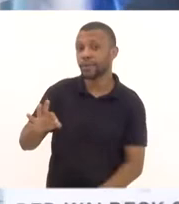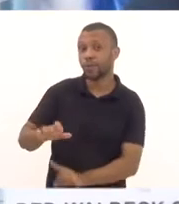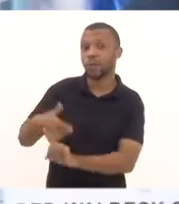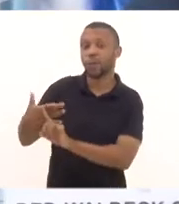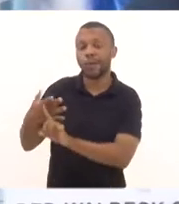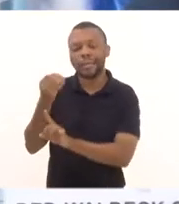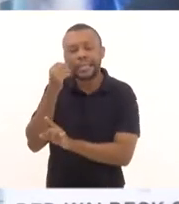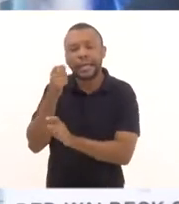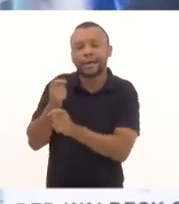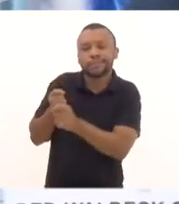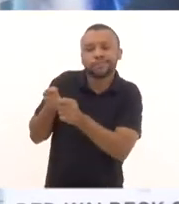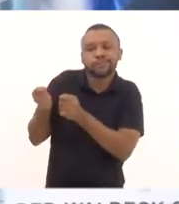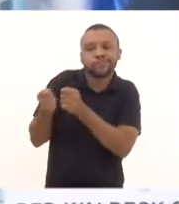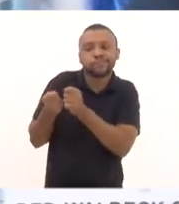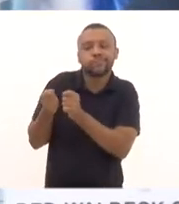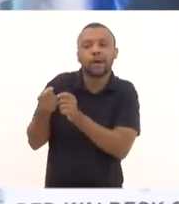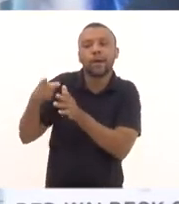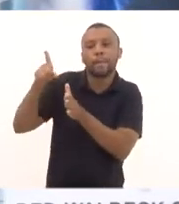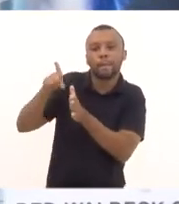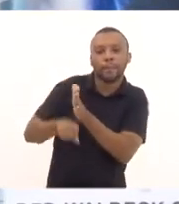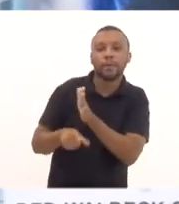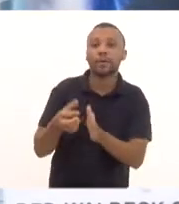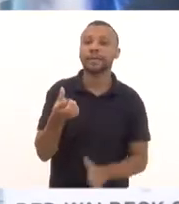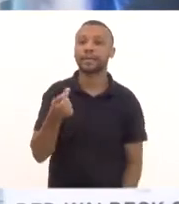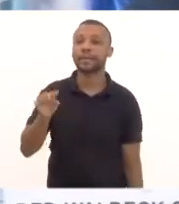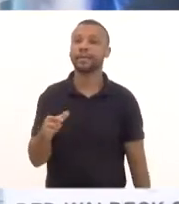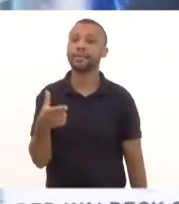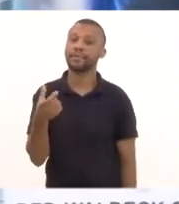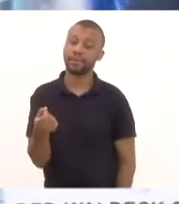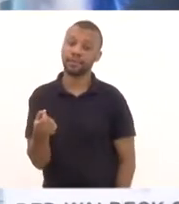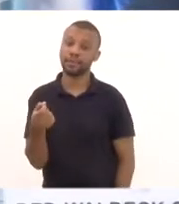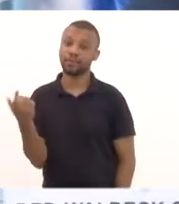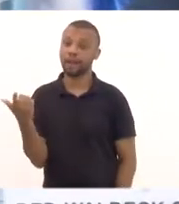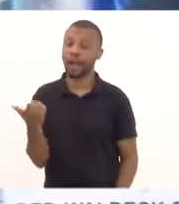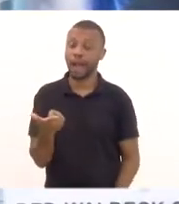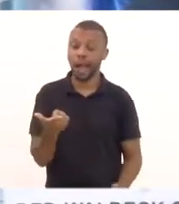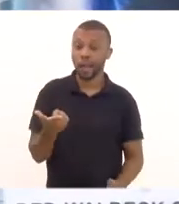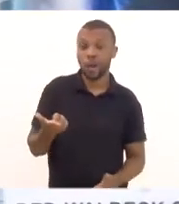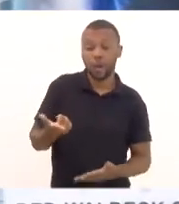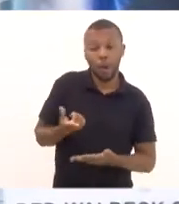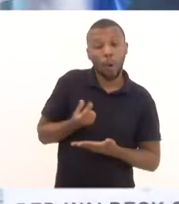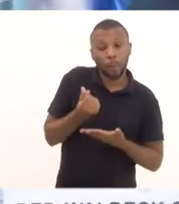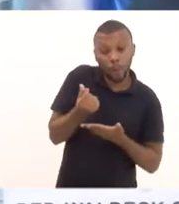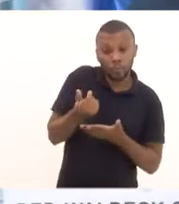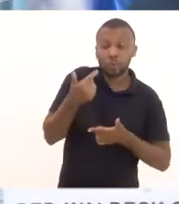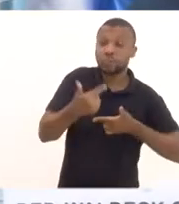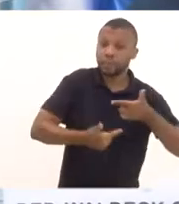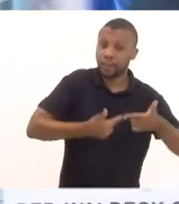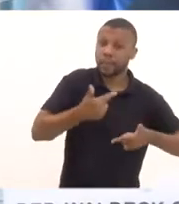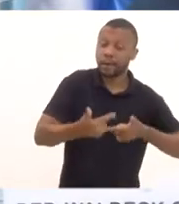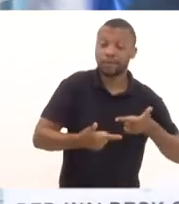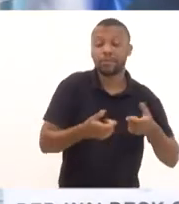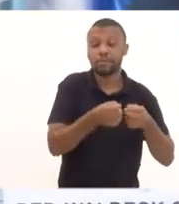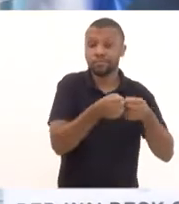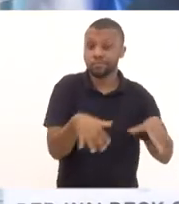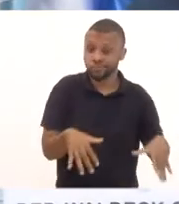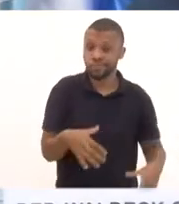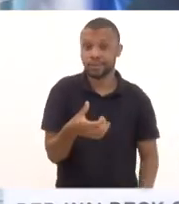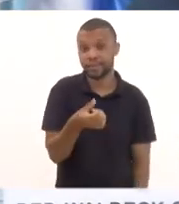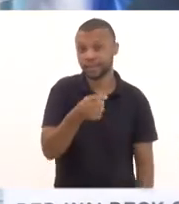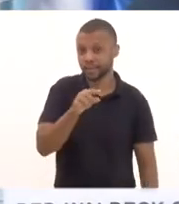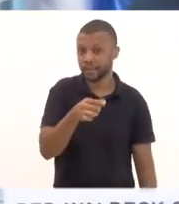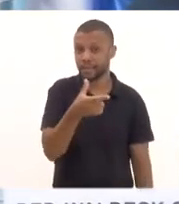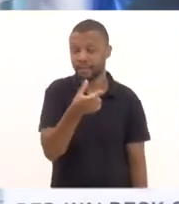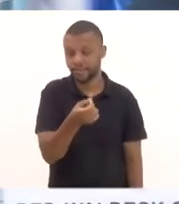chora para lanchar lá para cá para ir 6:20 né isso aí o bolso trabalhador mais pensar um e vinte para ir e vir para voltar aí